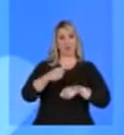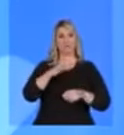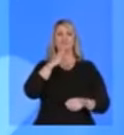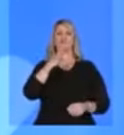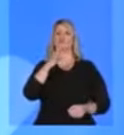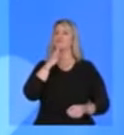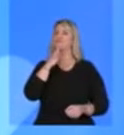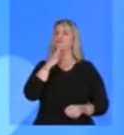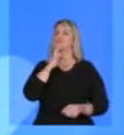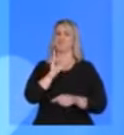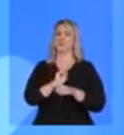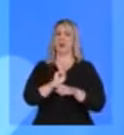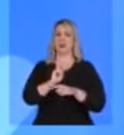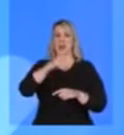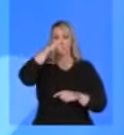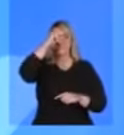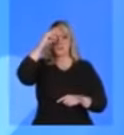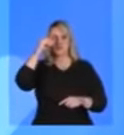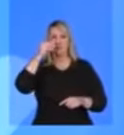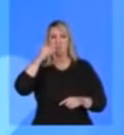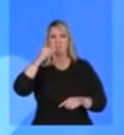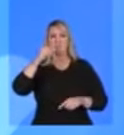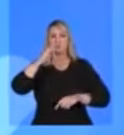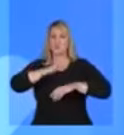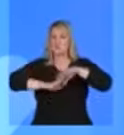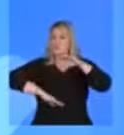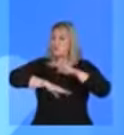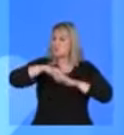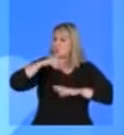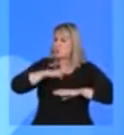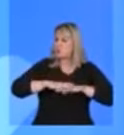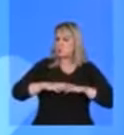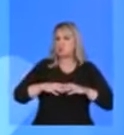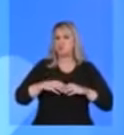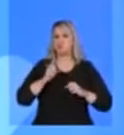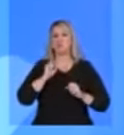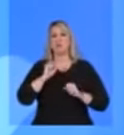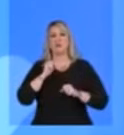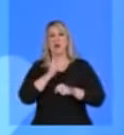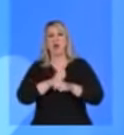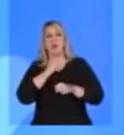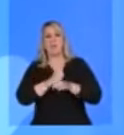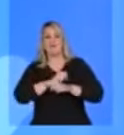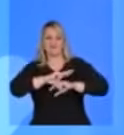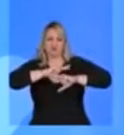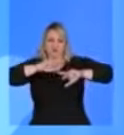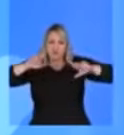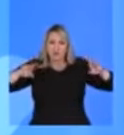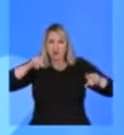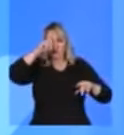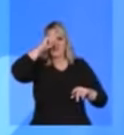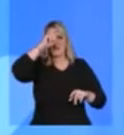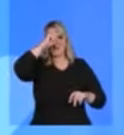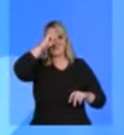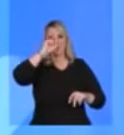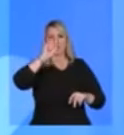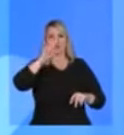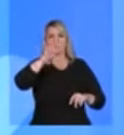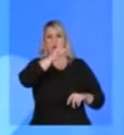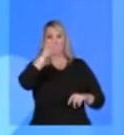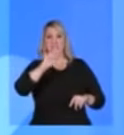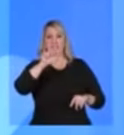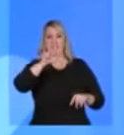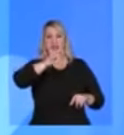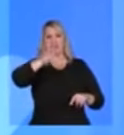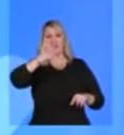gestão essa prefeitura foi uma Prefeitura que realizou muito fizemos a reforma de vários hospitais Souza Aguiar